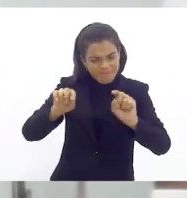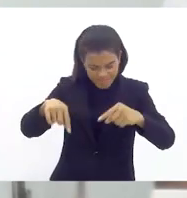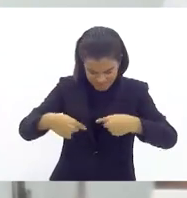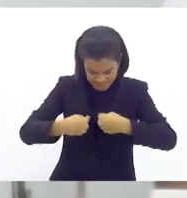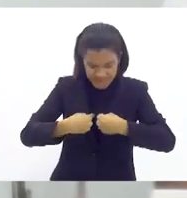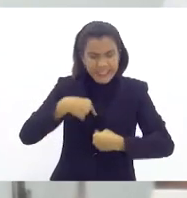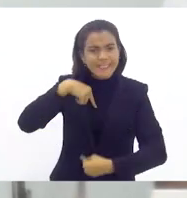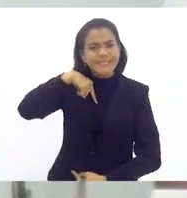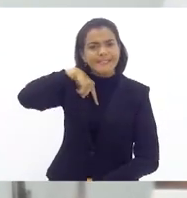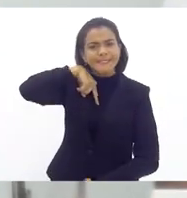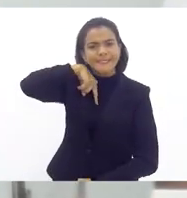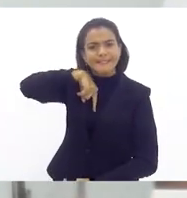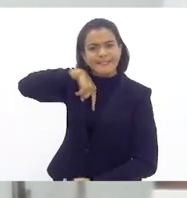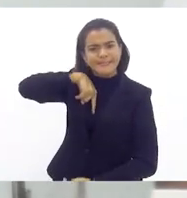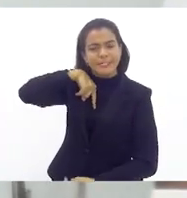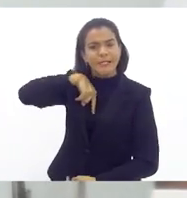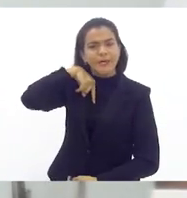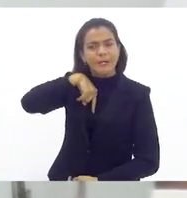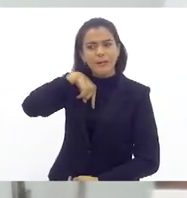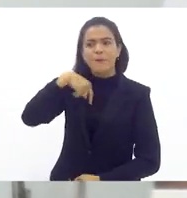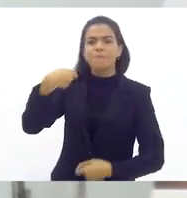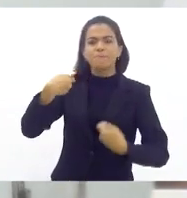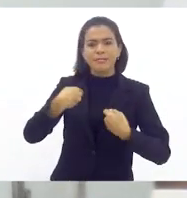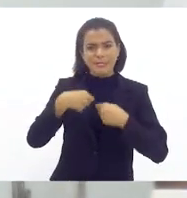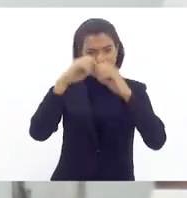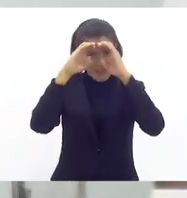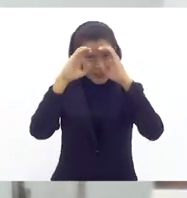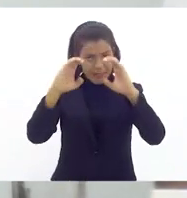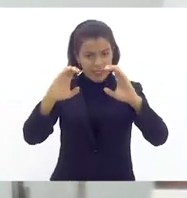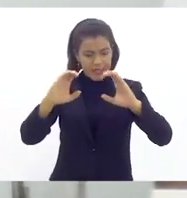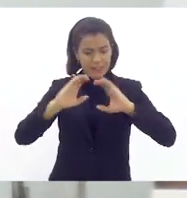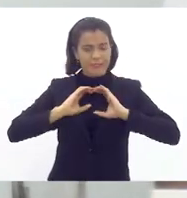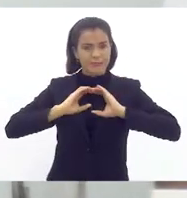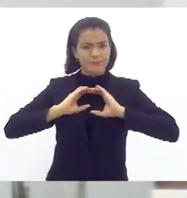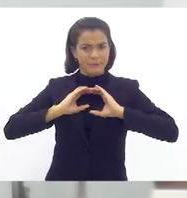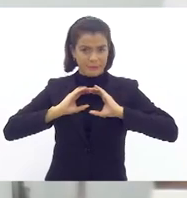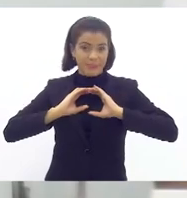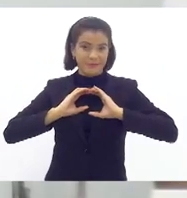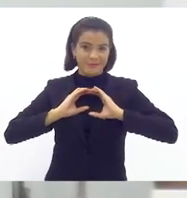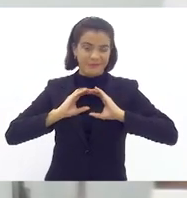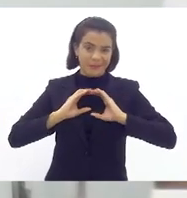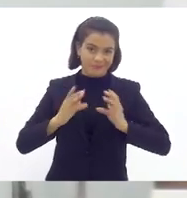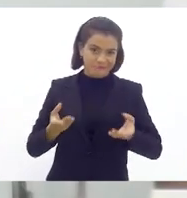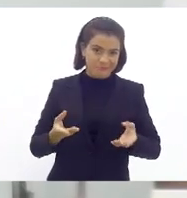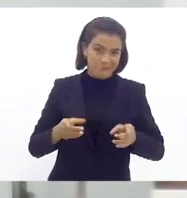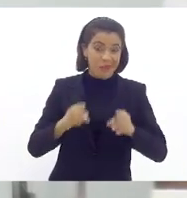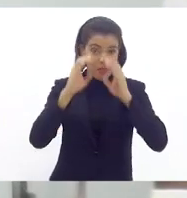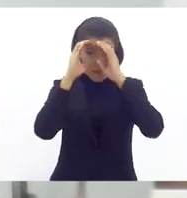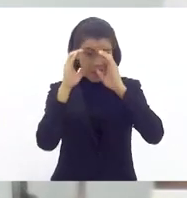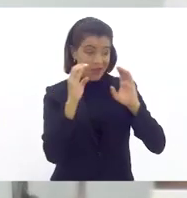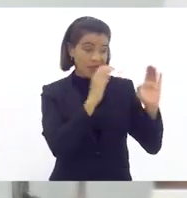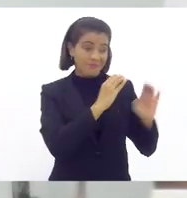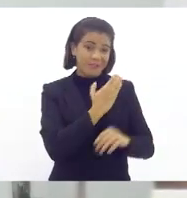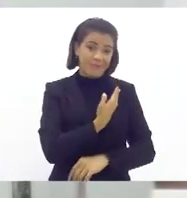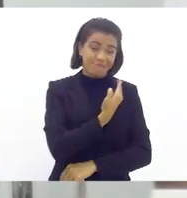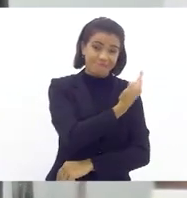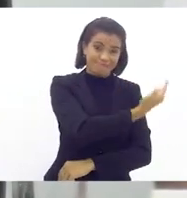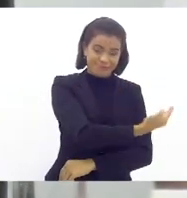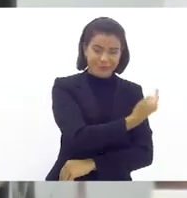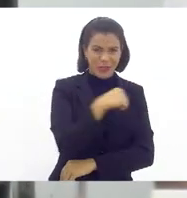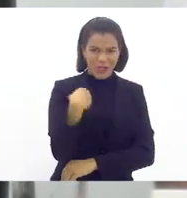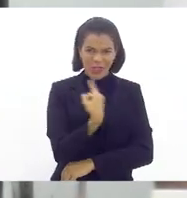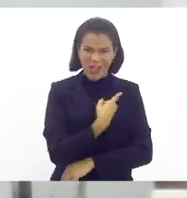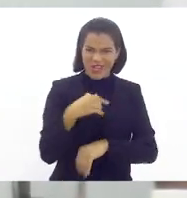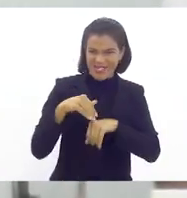está mais lá dentro, ele precisa ser respeitado pelo que está do seu lado. Então, nós precisamos, nós mais